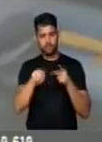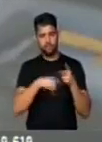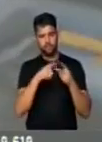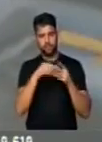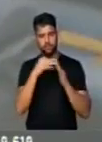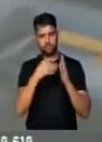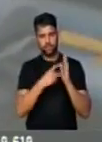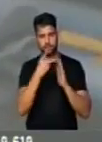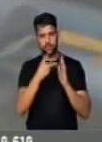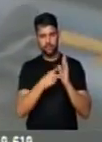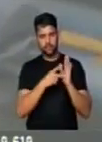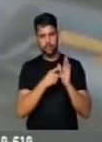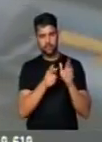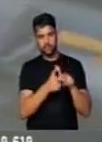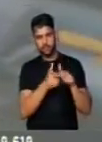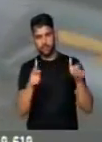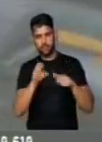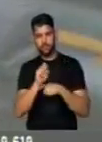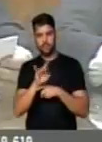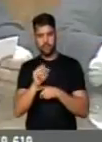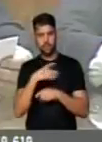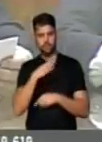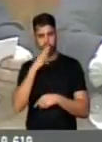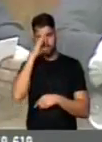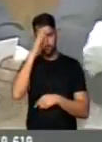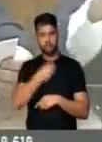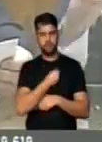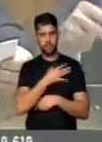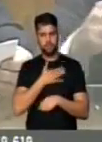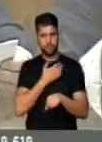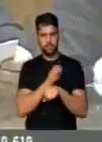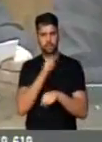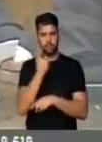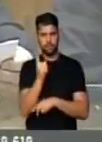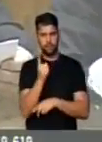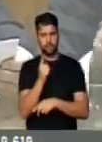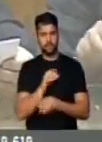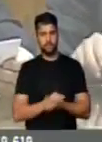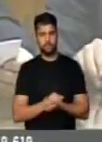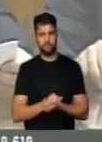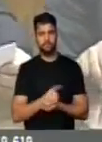próximas medidas, estender ao Centro-Oeste, principalmente ao meu estado de Goiás. Com certeza.